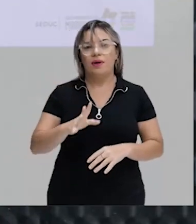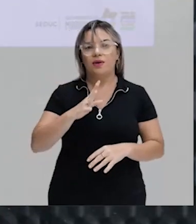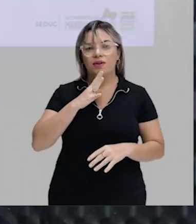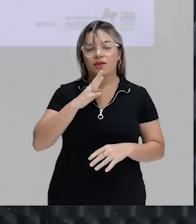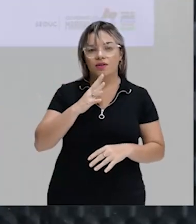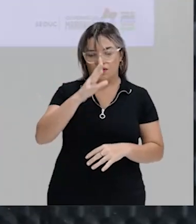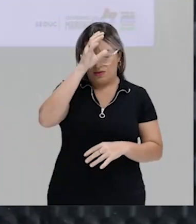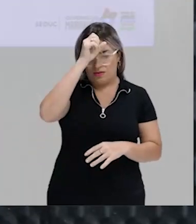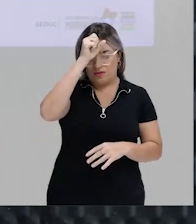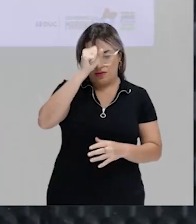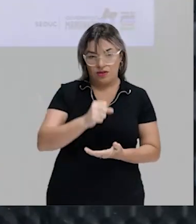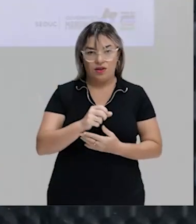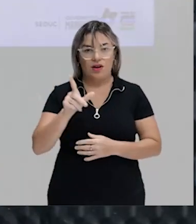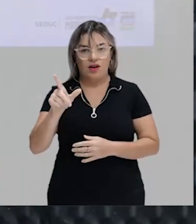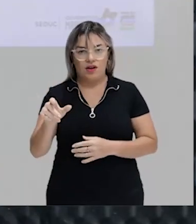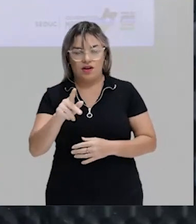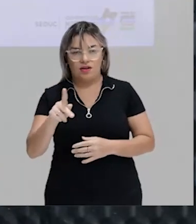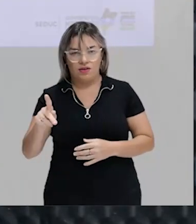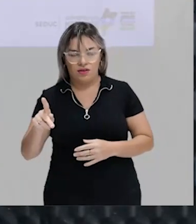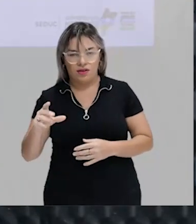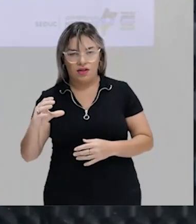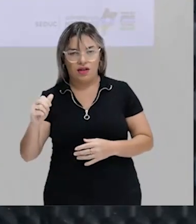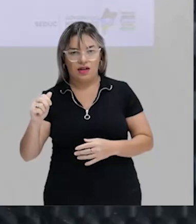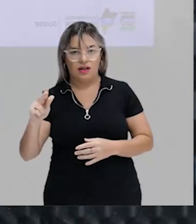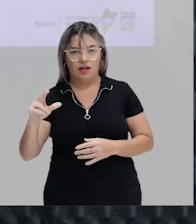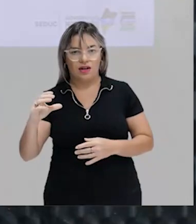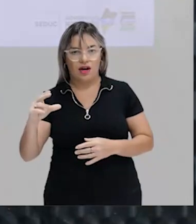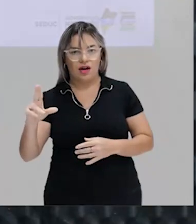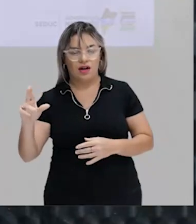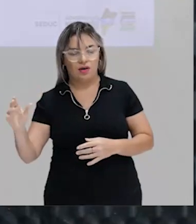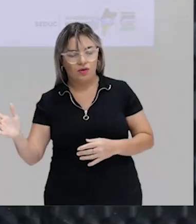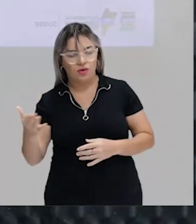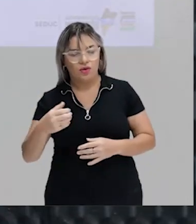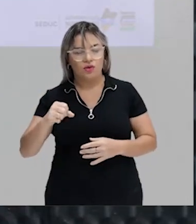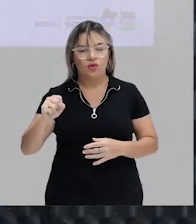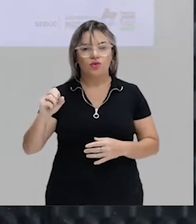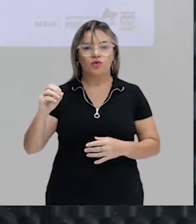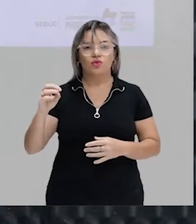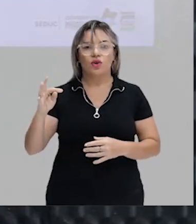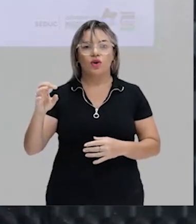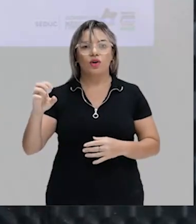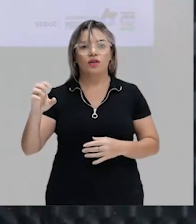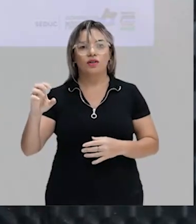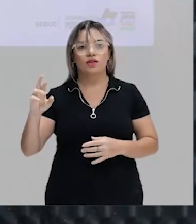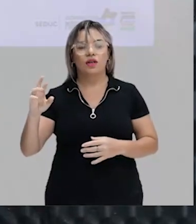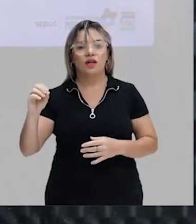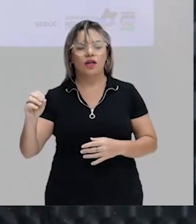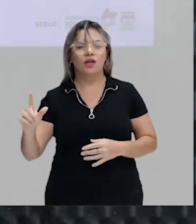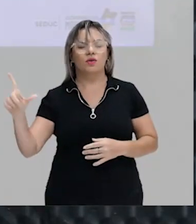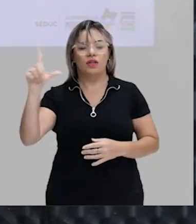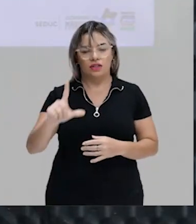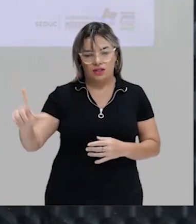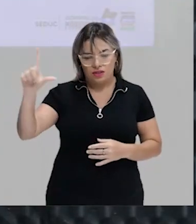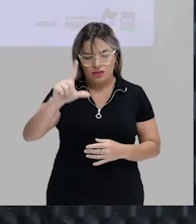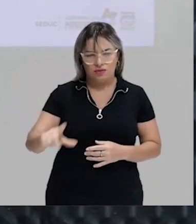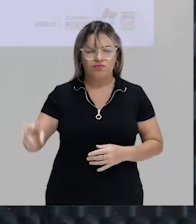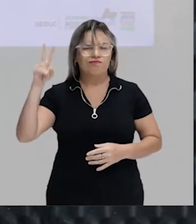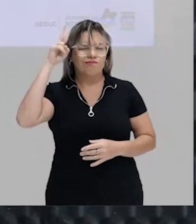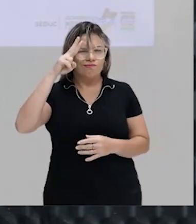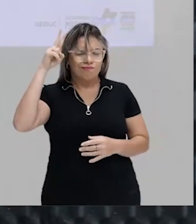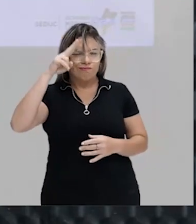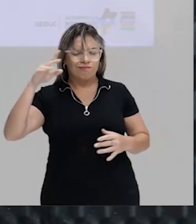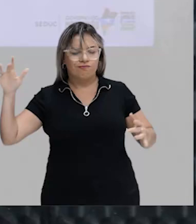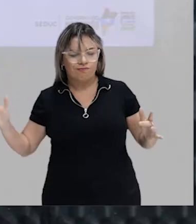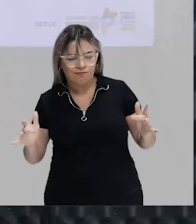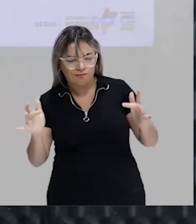Cacau Sotero, esta é uma aula de língua portuguesa, na verdade, literatura. Vocês lembram do classicismo? Então, nós